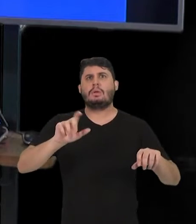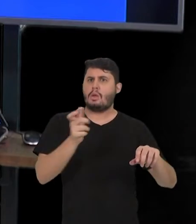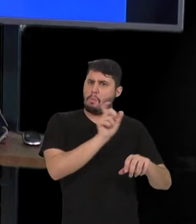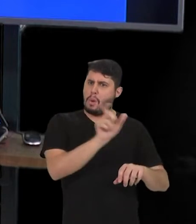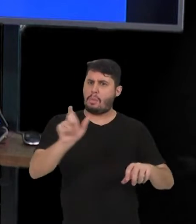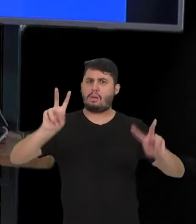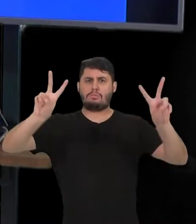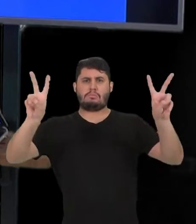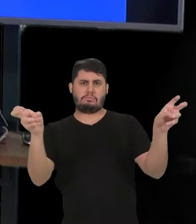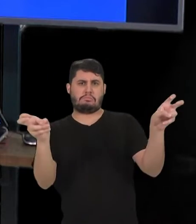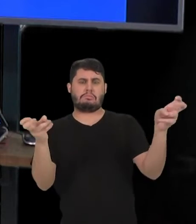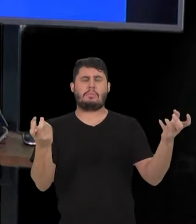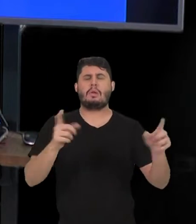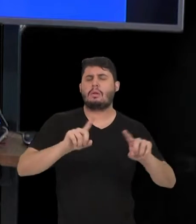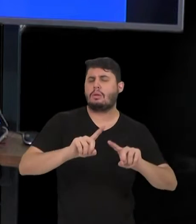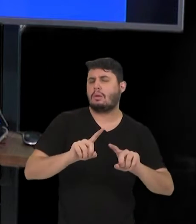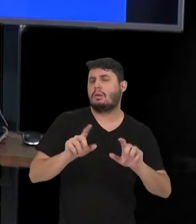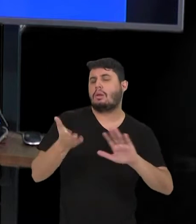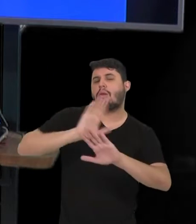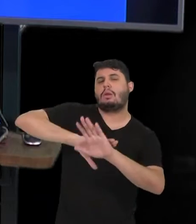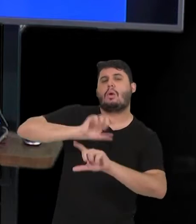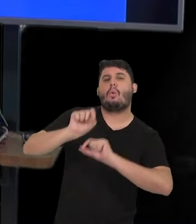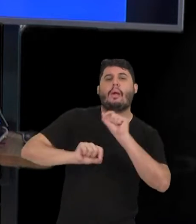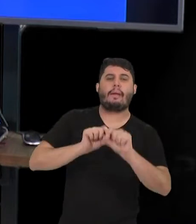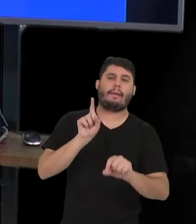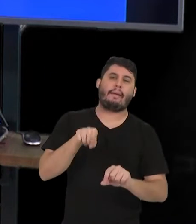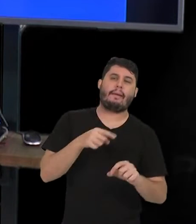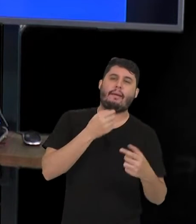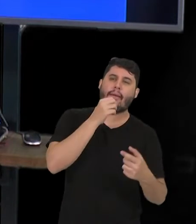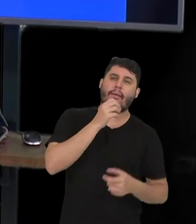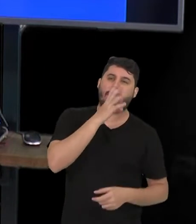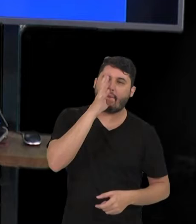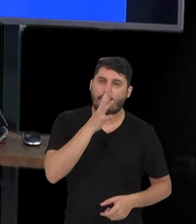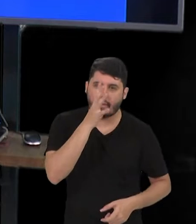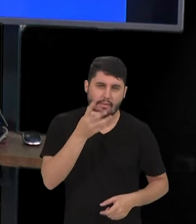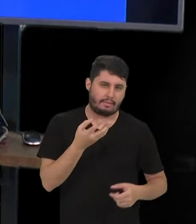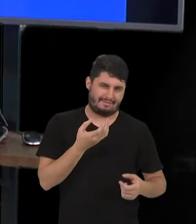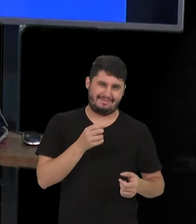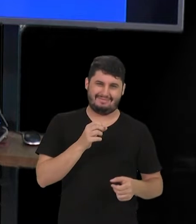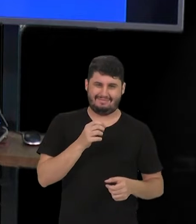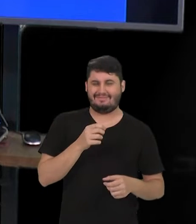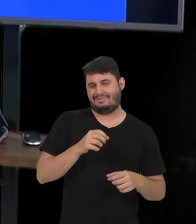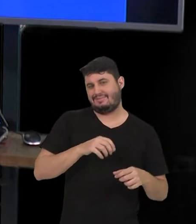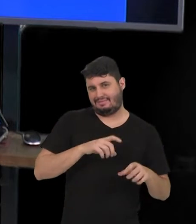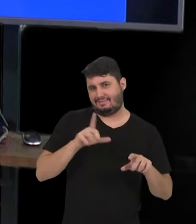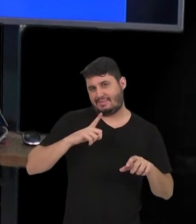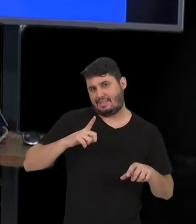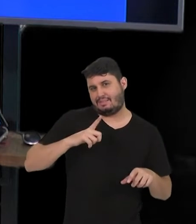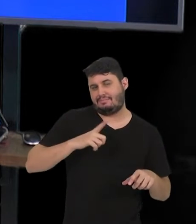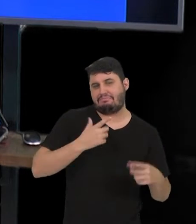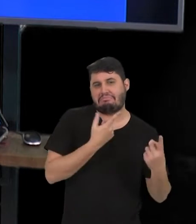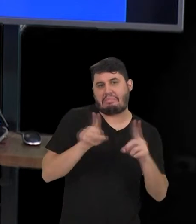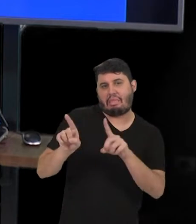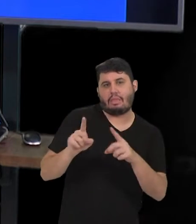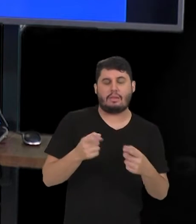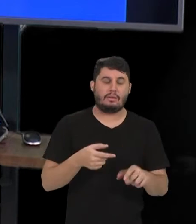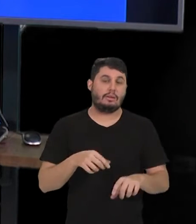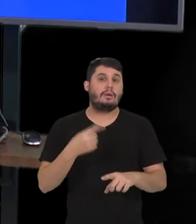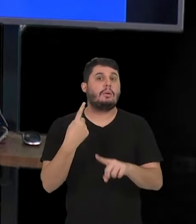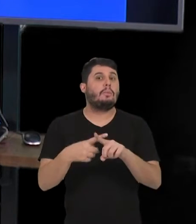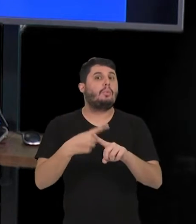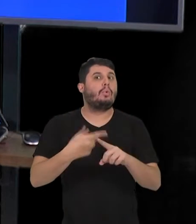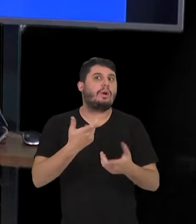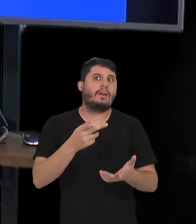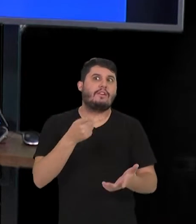eu estou ironizando, dizendo assim, como se fosse na voz falada, na parte falada da língua, seria dizer, Bob is a nice friend. Ele não